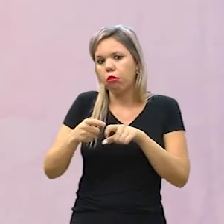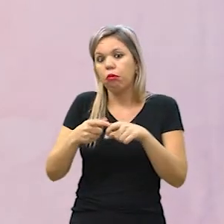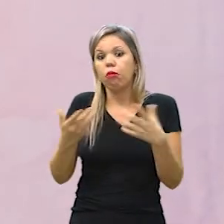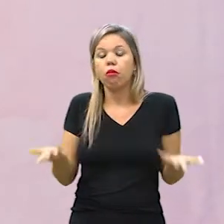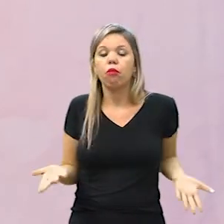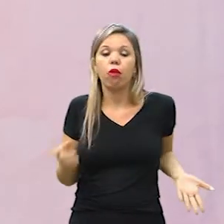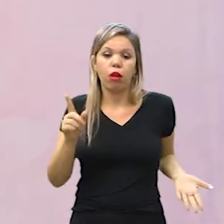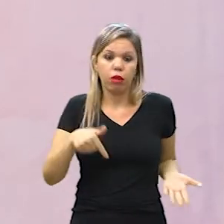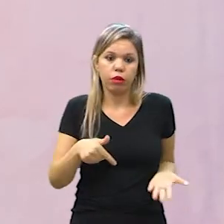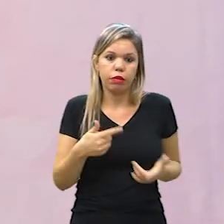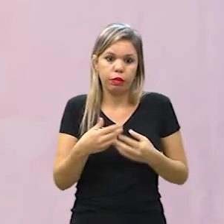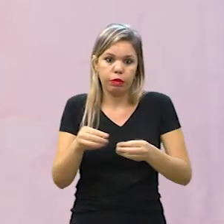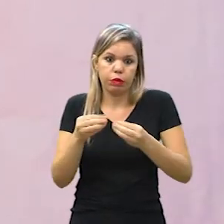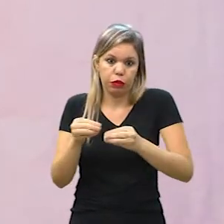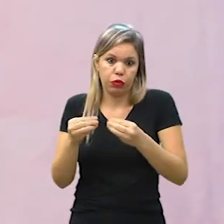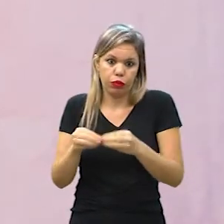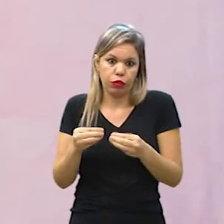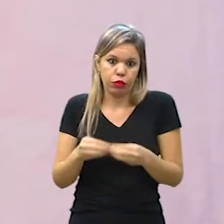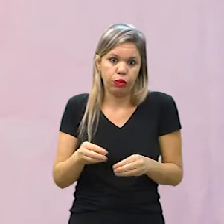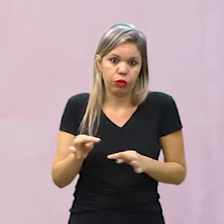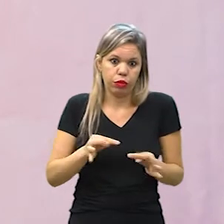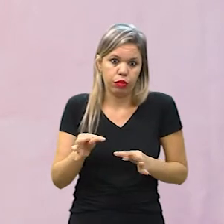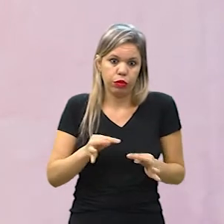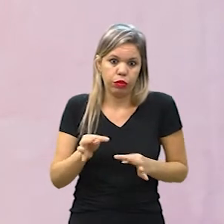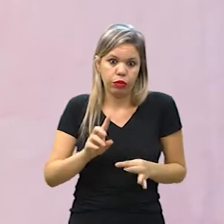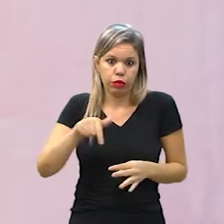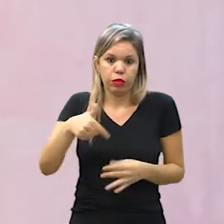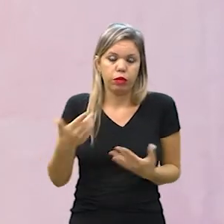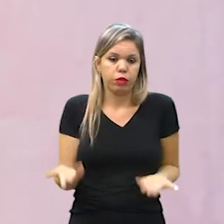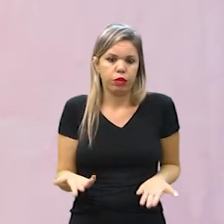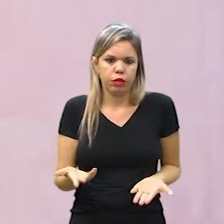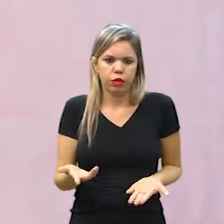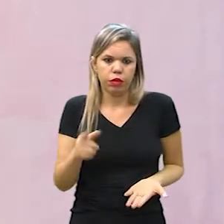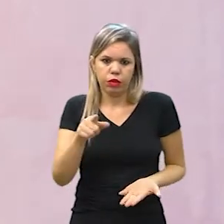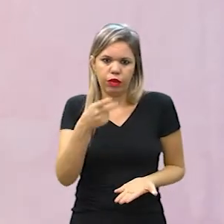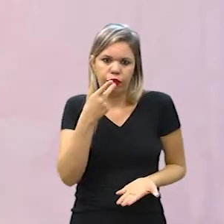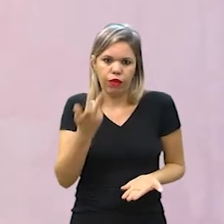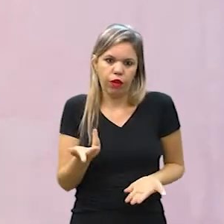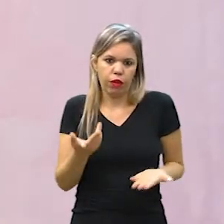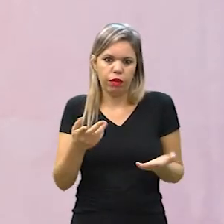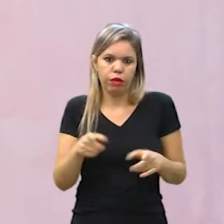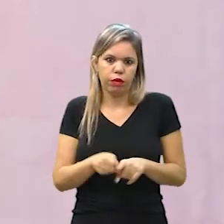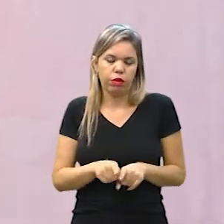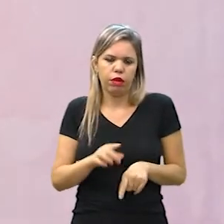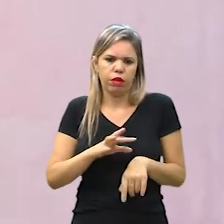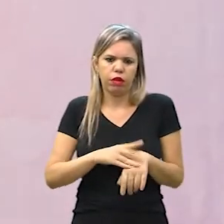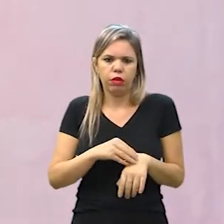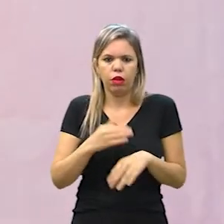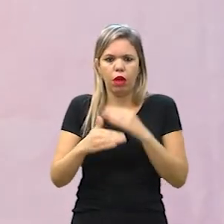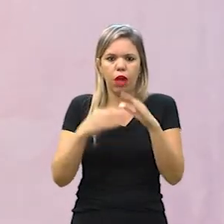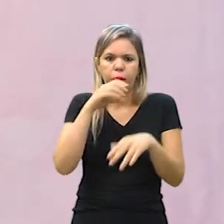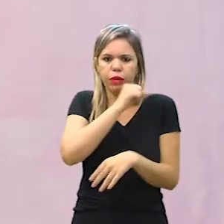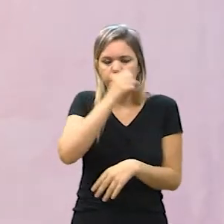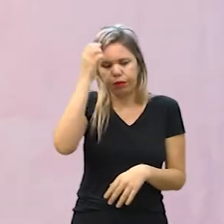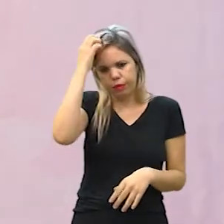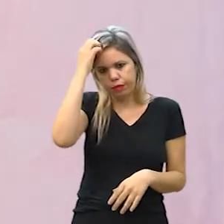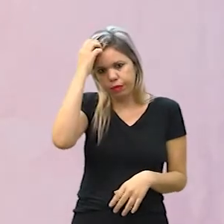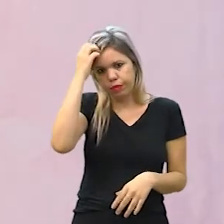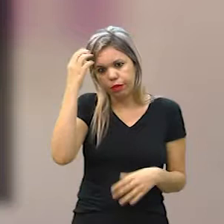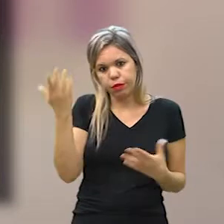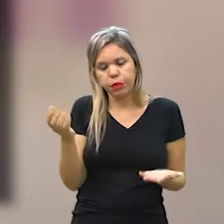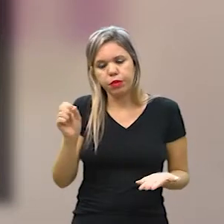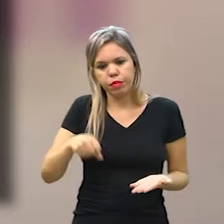um médico. Isso acaba prejudicando no tratamento depois, porque, pelo que a senhora disse também, é uma doença que evolui muito